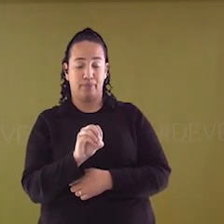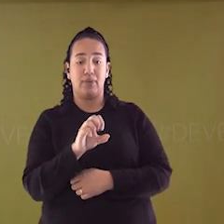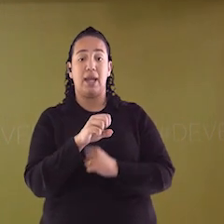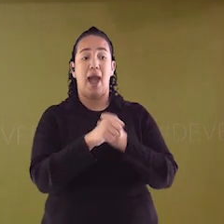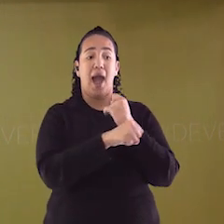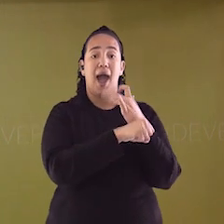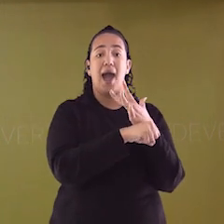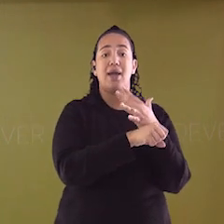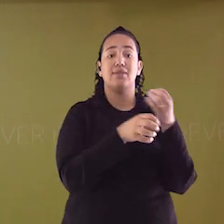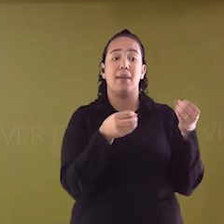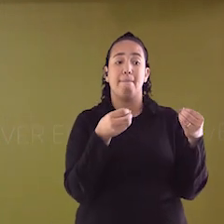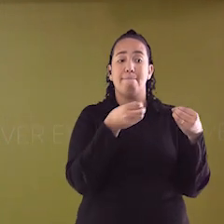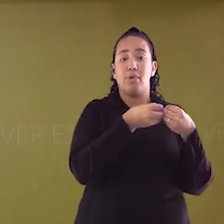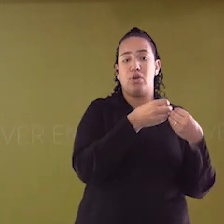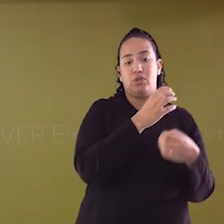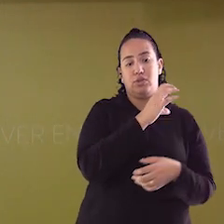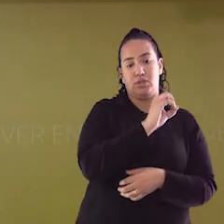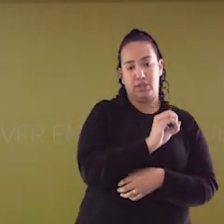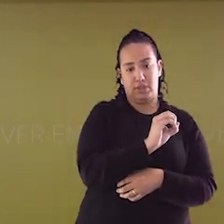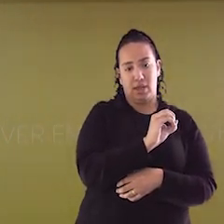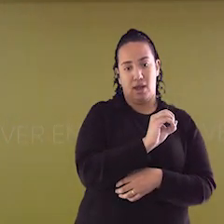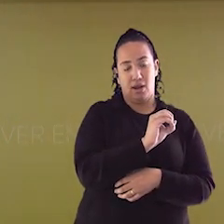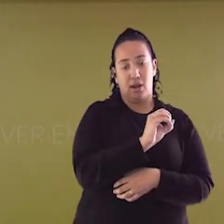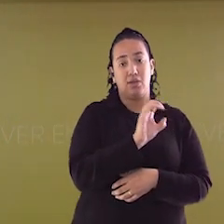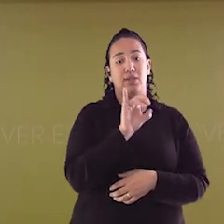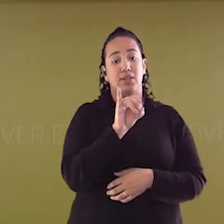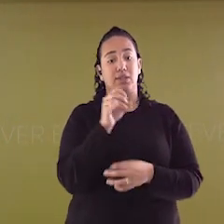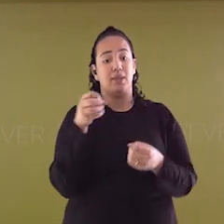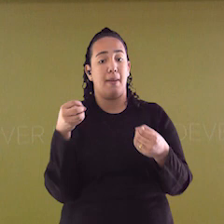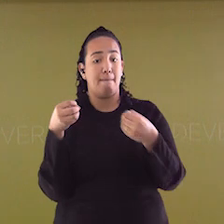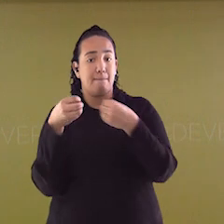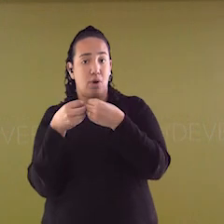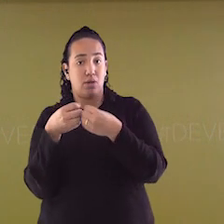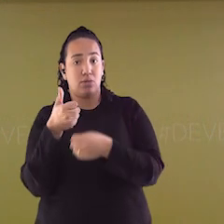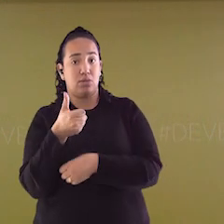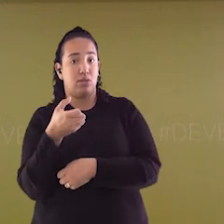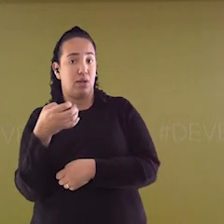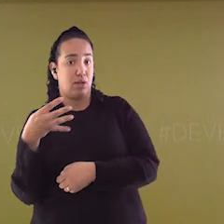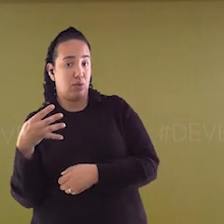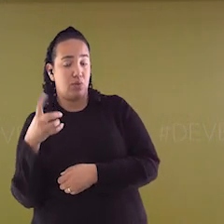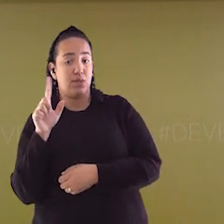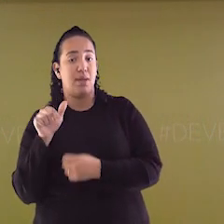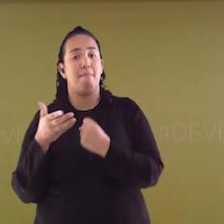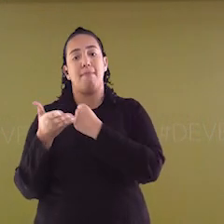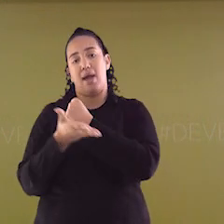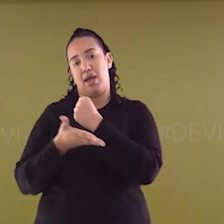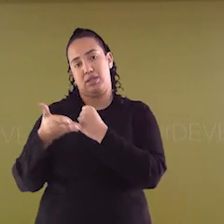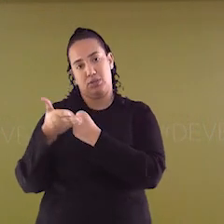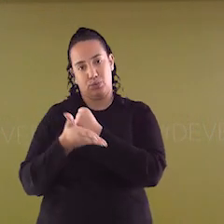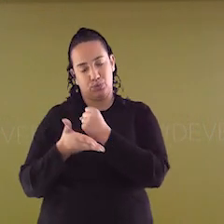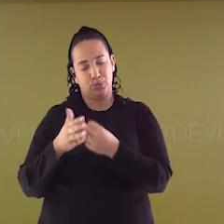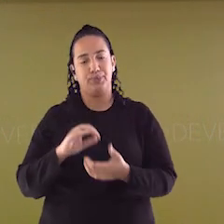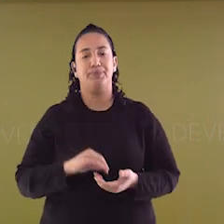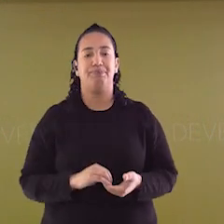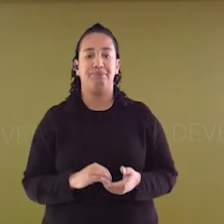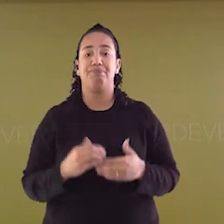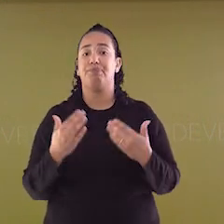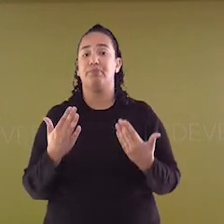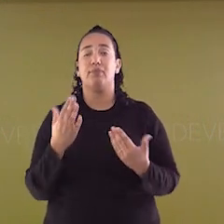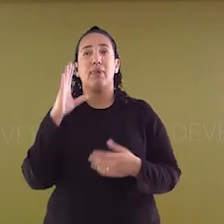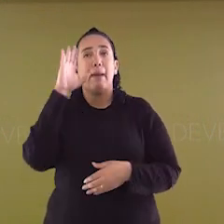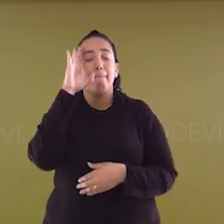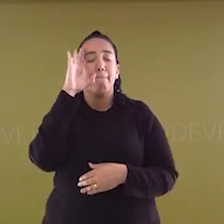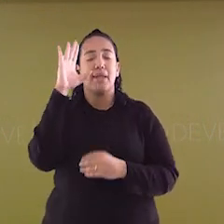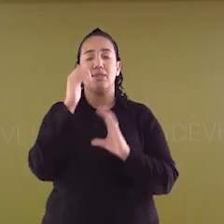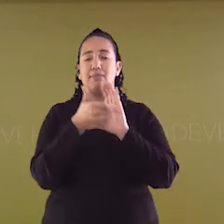mais próximo de 0 for, mais ácido será. E quanto mais próximo de 14, mais básico. Então, uma